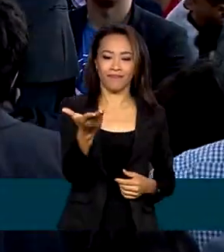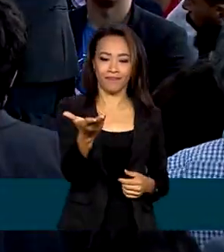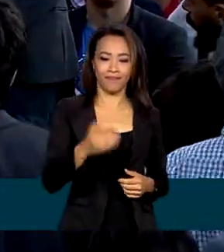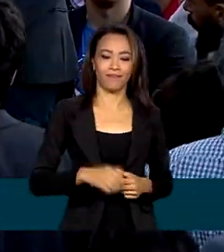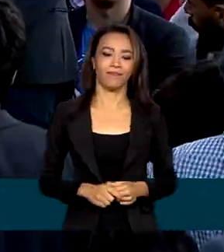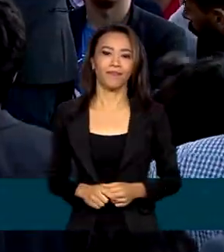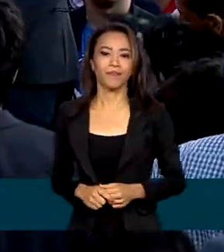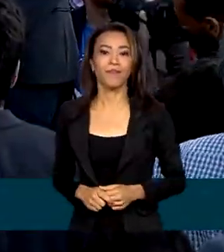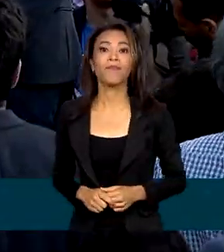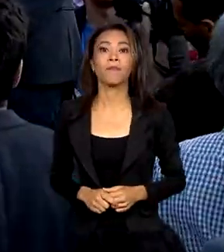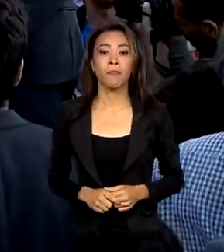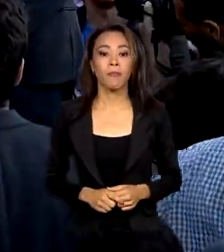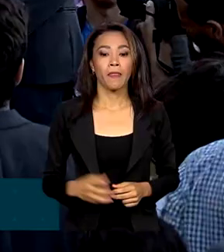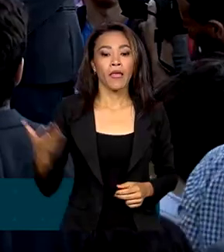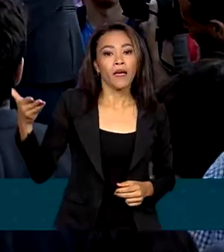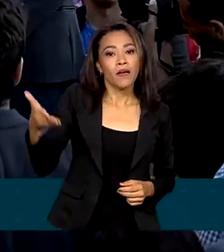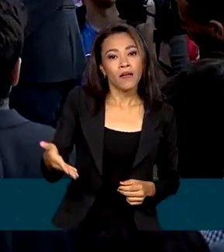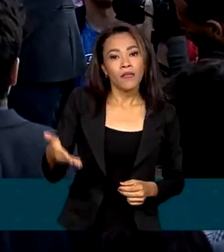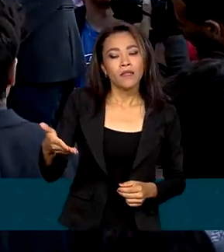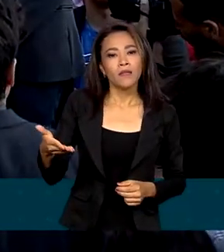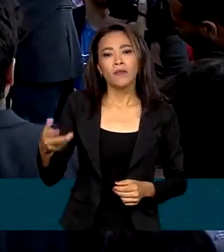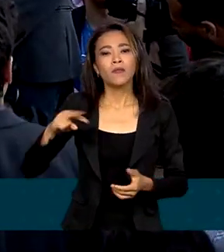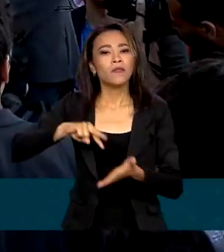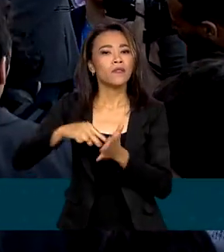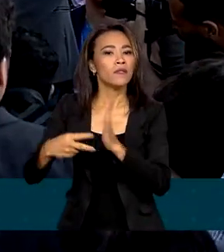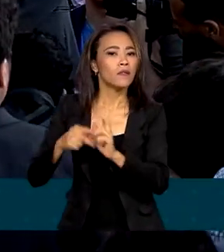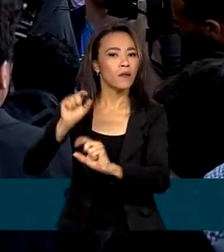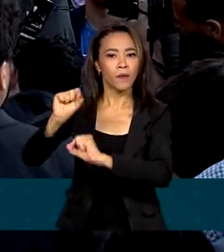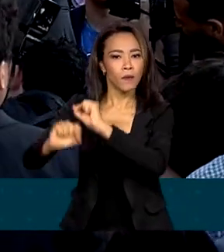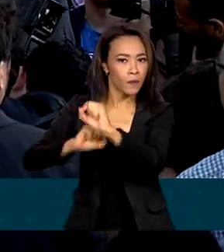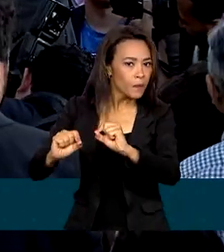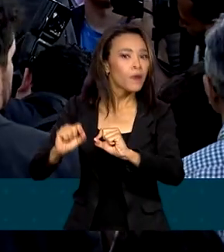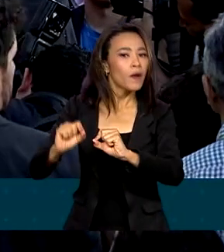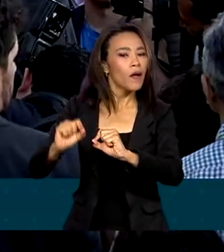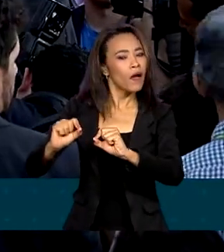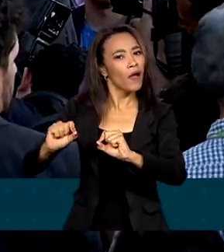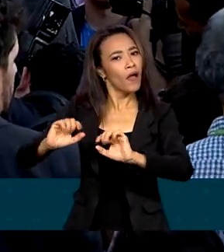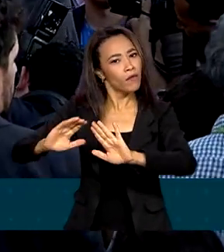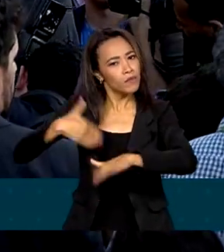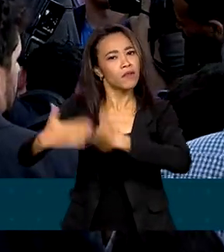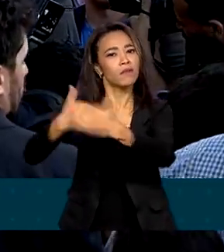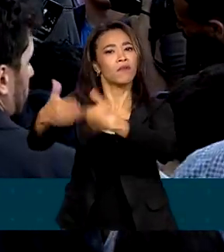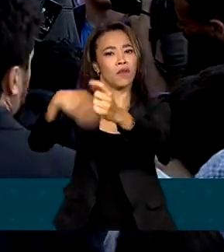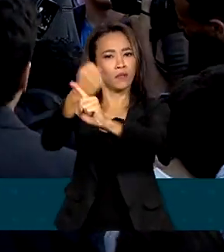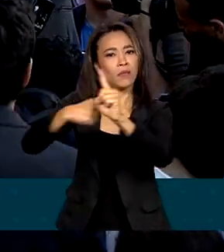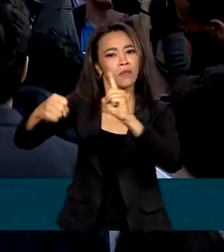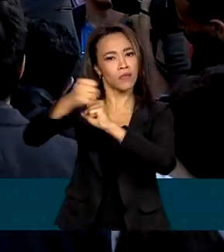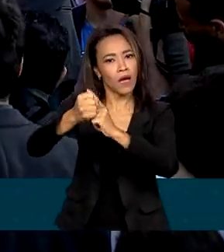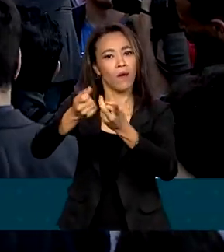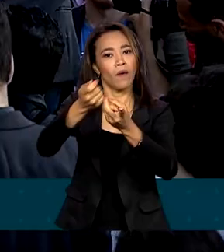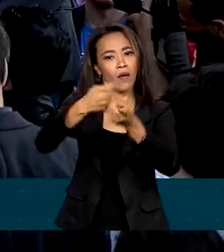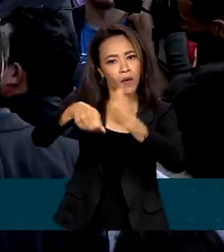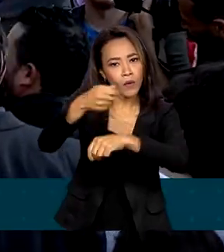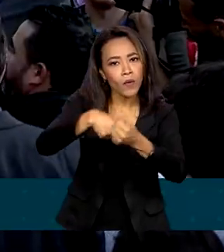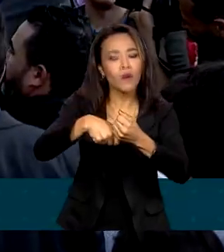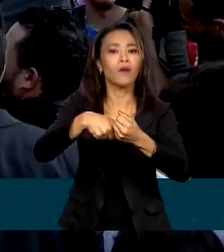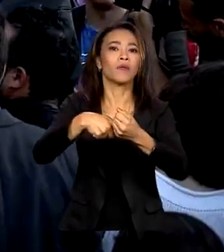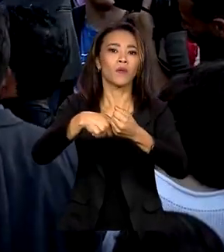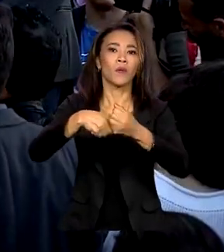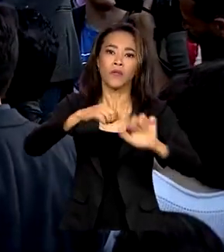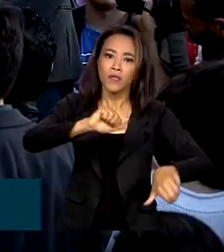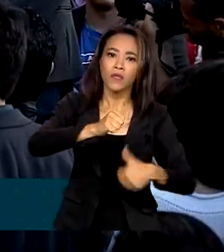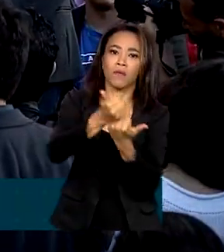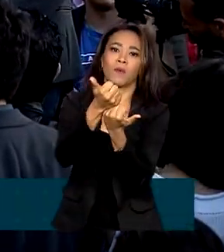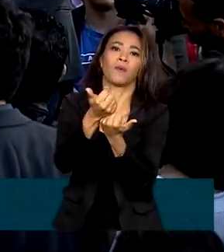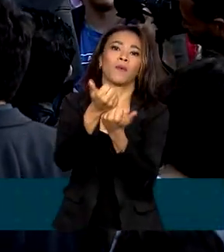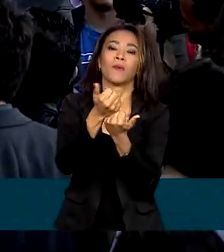cultura representa uma possibilidade de desenvolvimento social, econômico e de